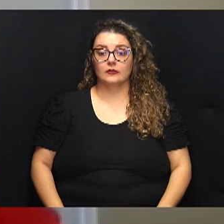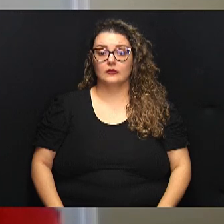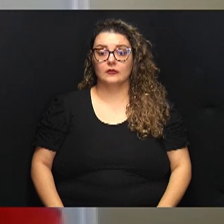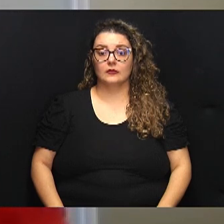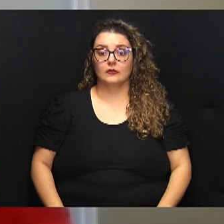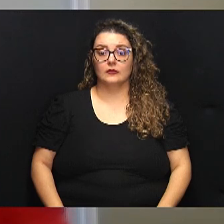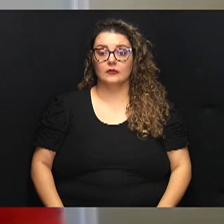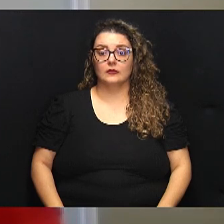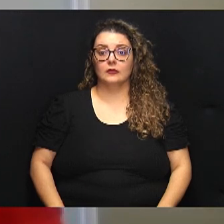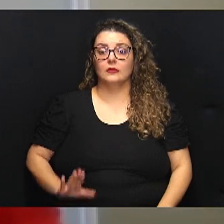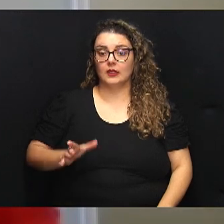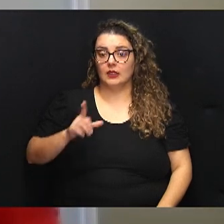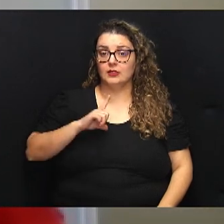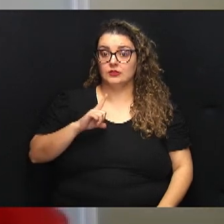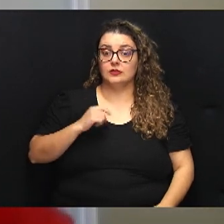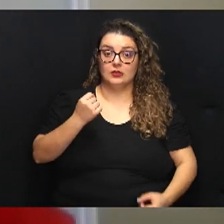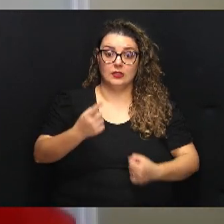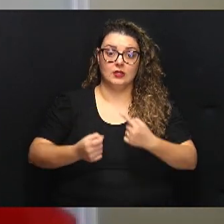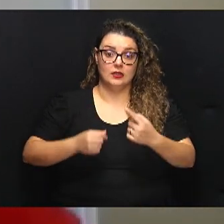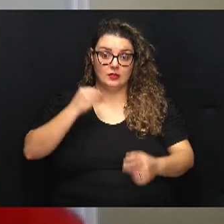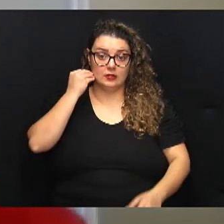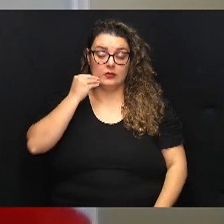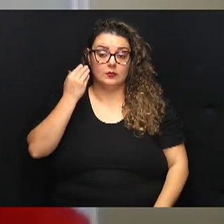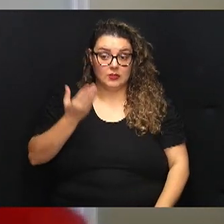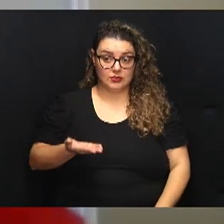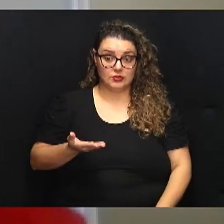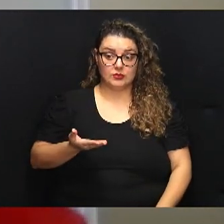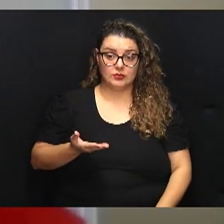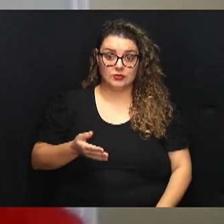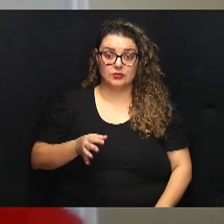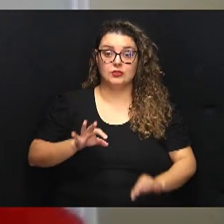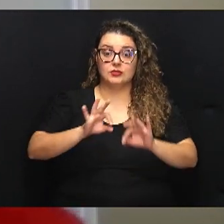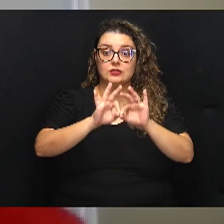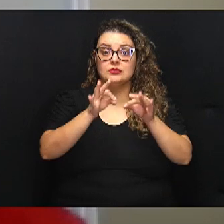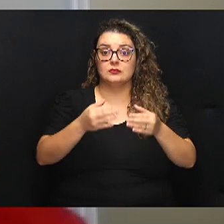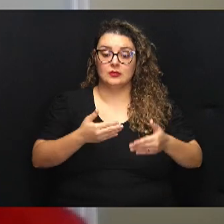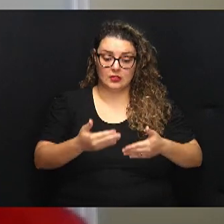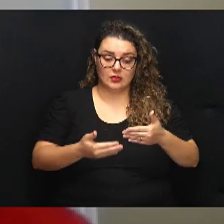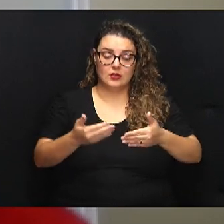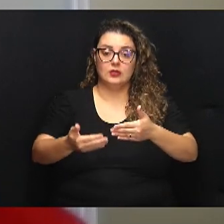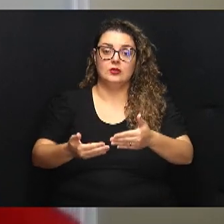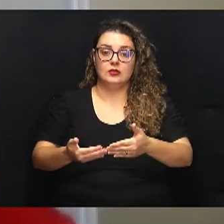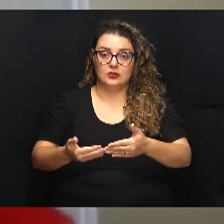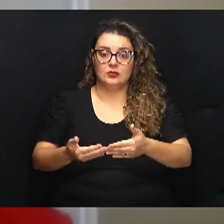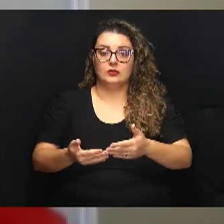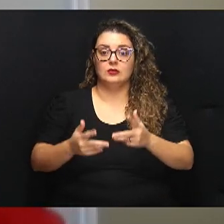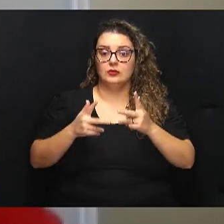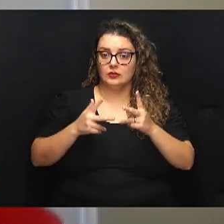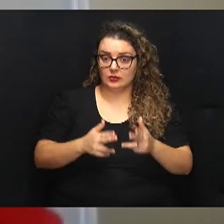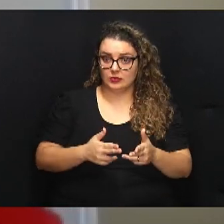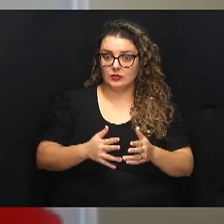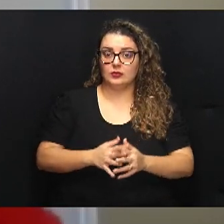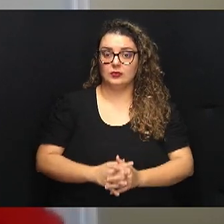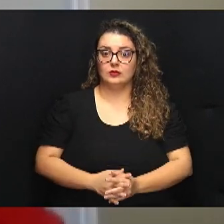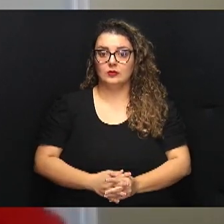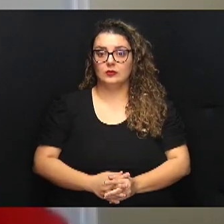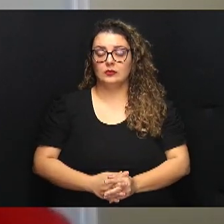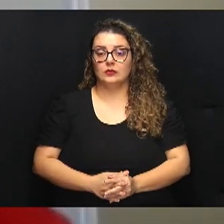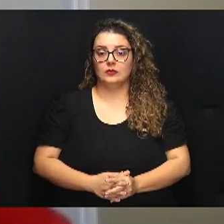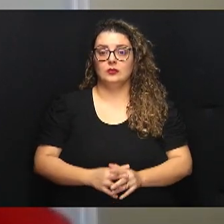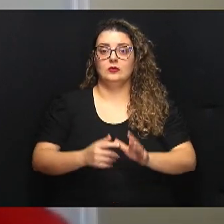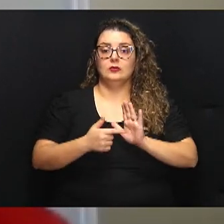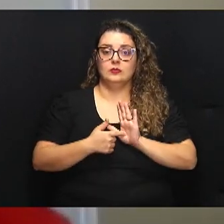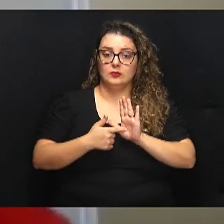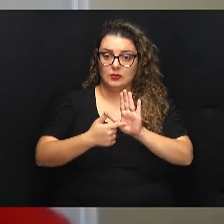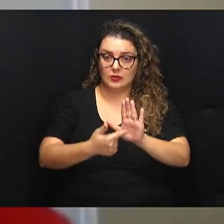já tiveram algumas experiências nesse sentido, de simplificar o procedimento mediante uma